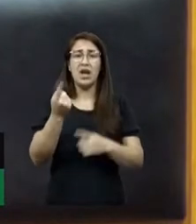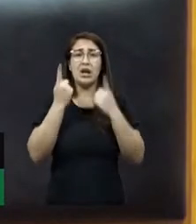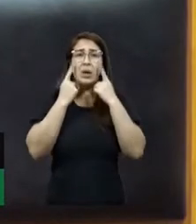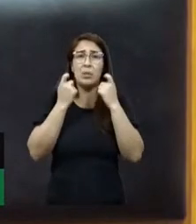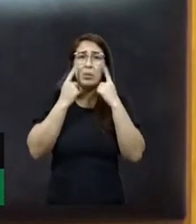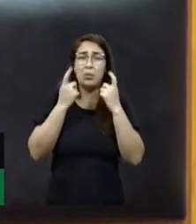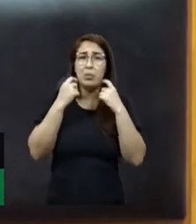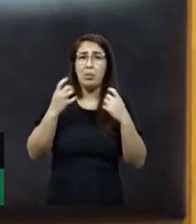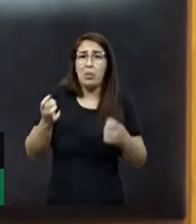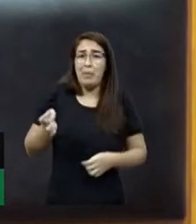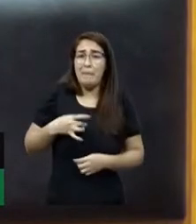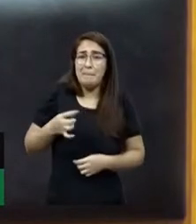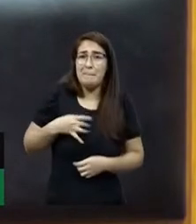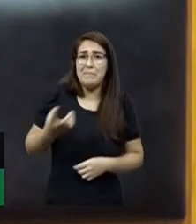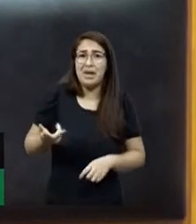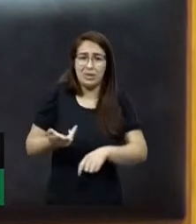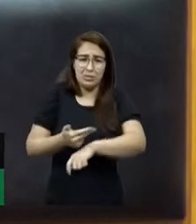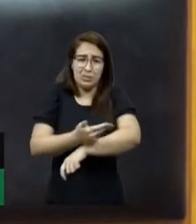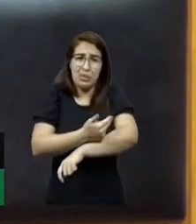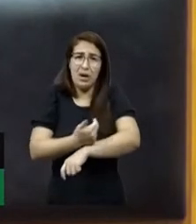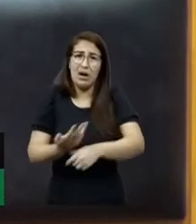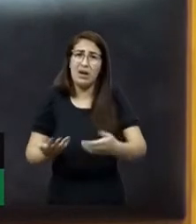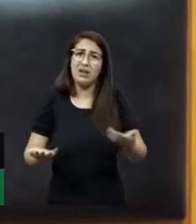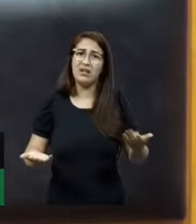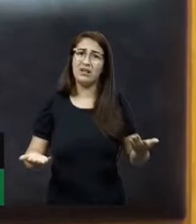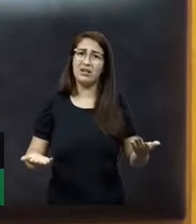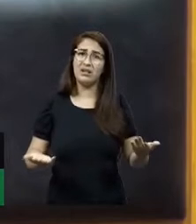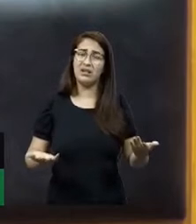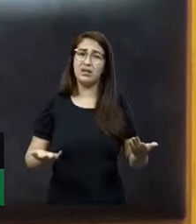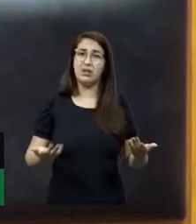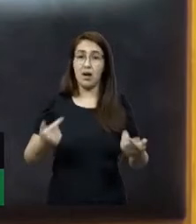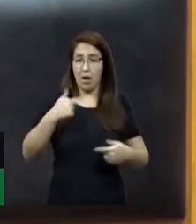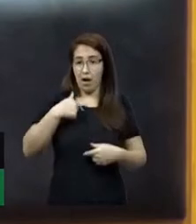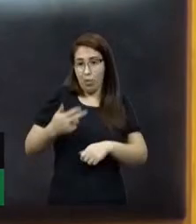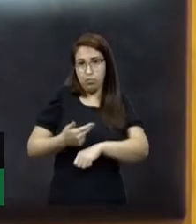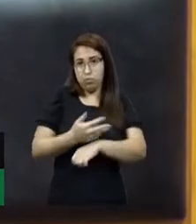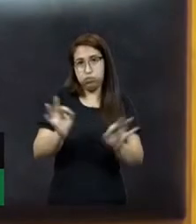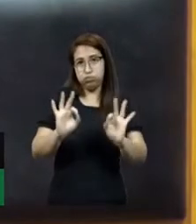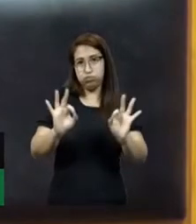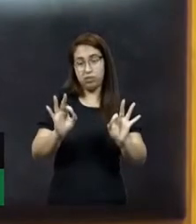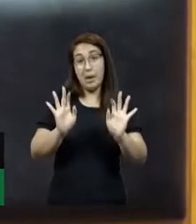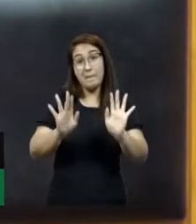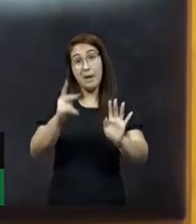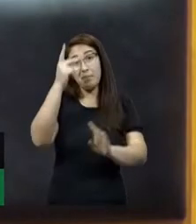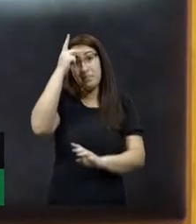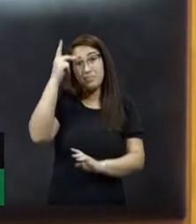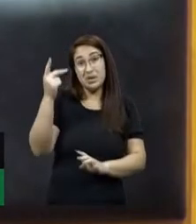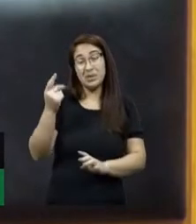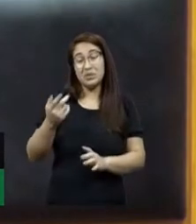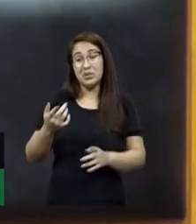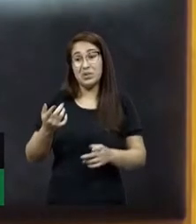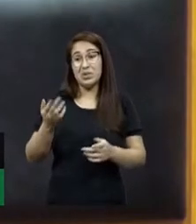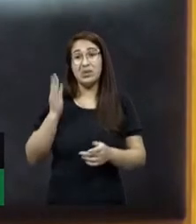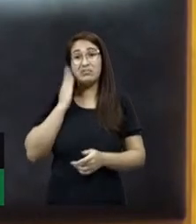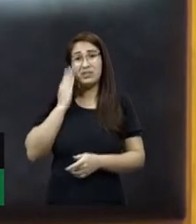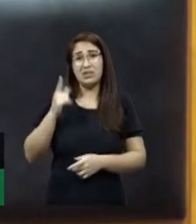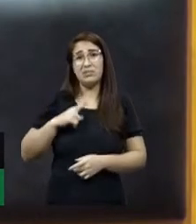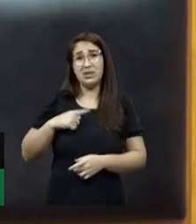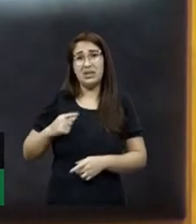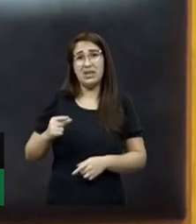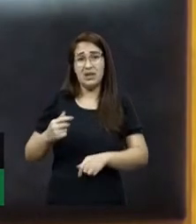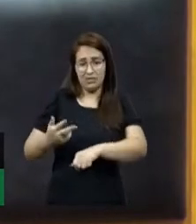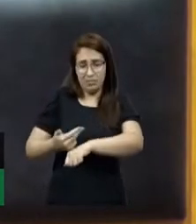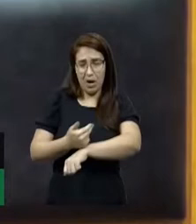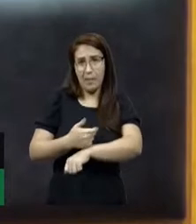chorando, imagine, sendo tatuado, o homem já, eu não sou tatuado, né? Mas quem é tatuado me falaram que é uma dor muito intensa, depende muito